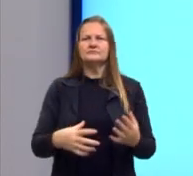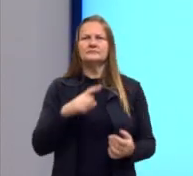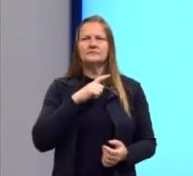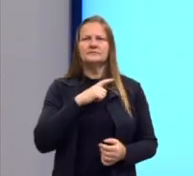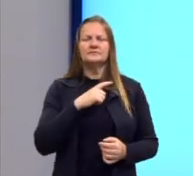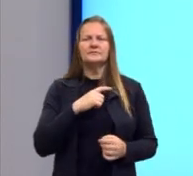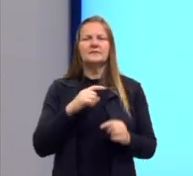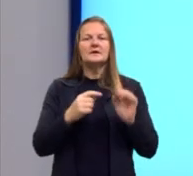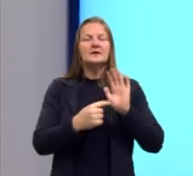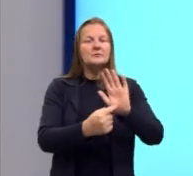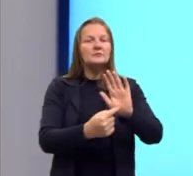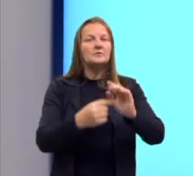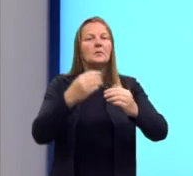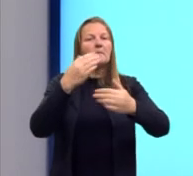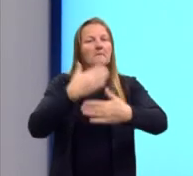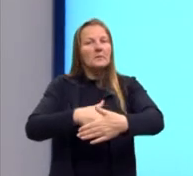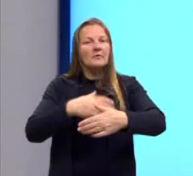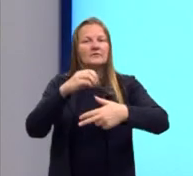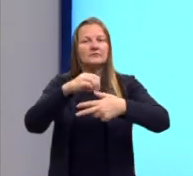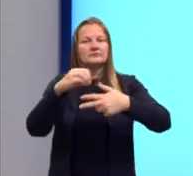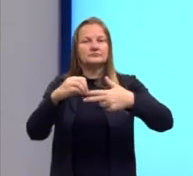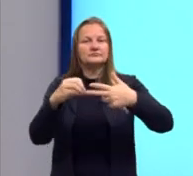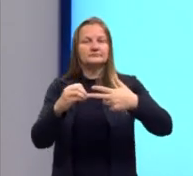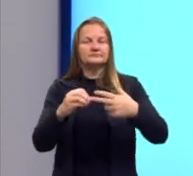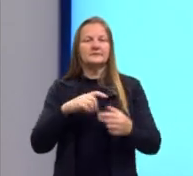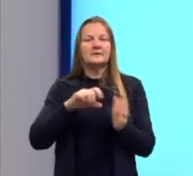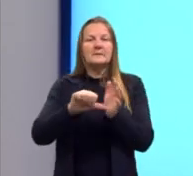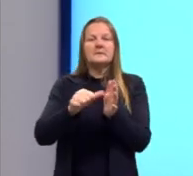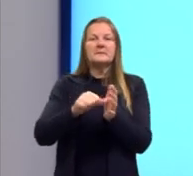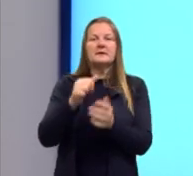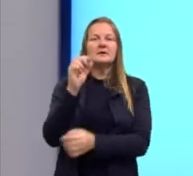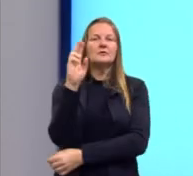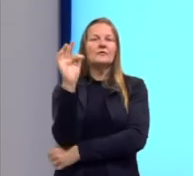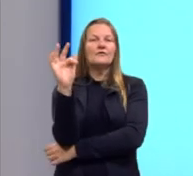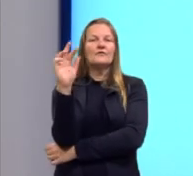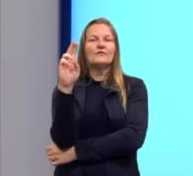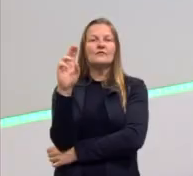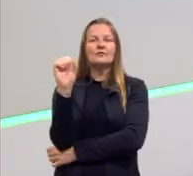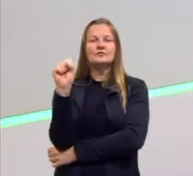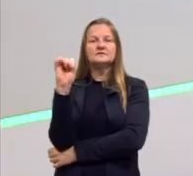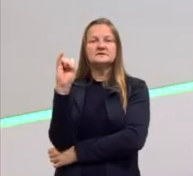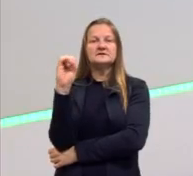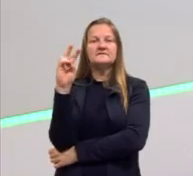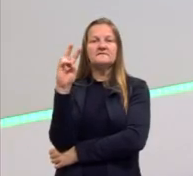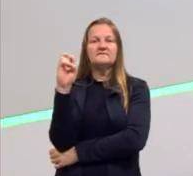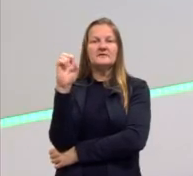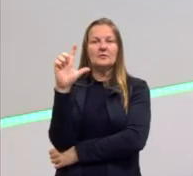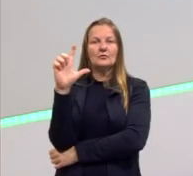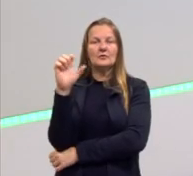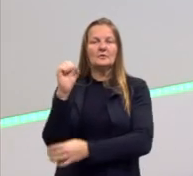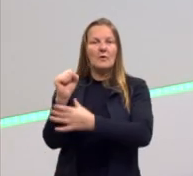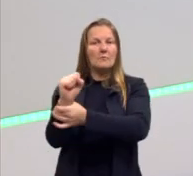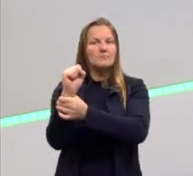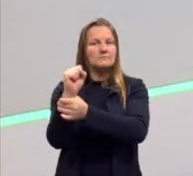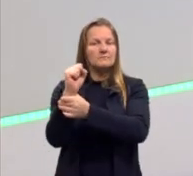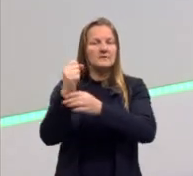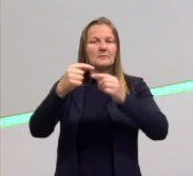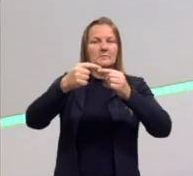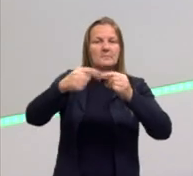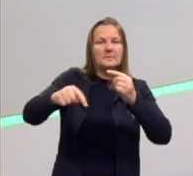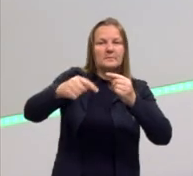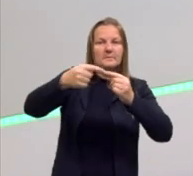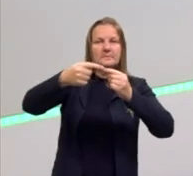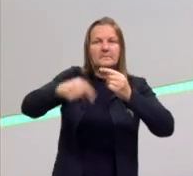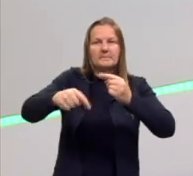costuma aparecer nas questões de eletricidade do Enem a primeira delas então o fusível de segurança né as vezes aparece só fusível